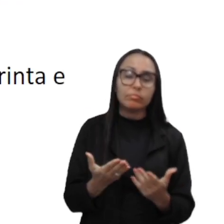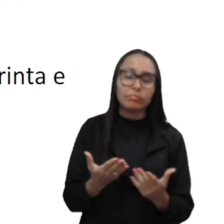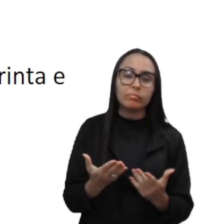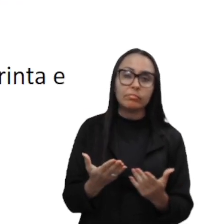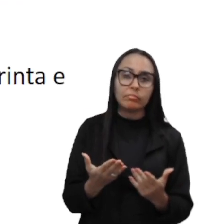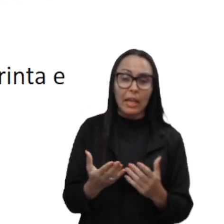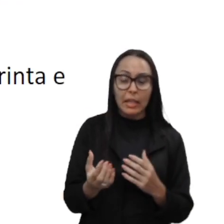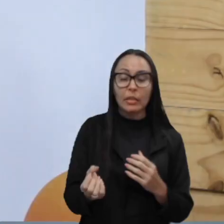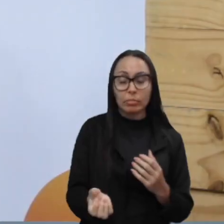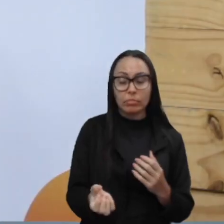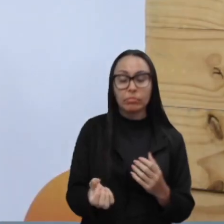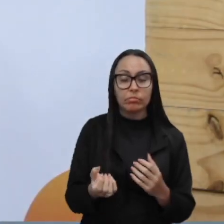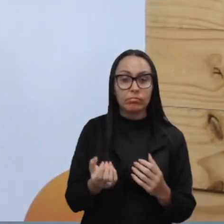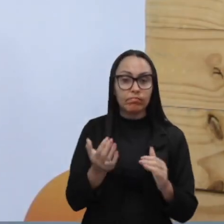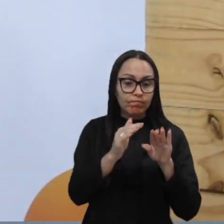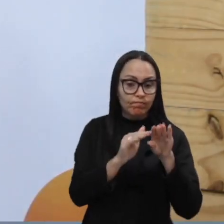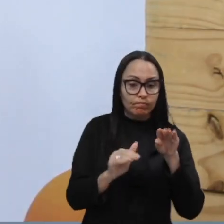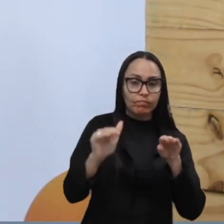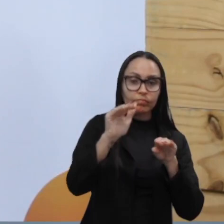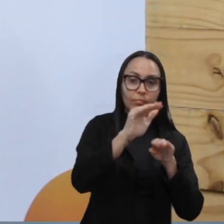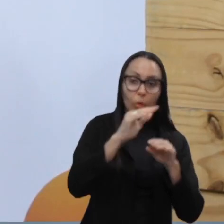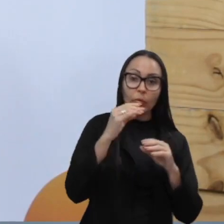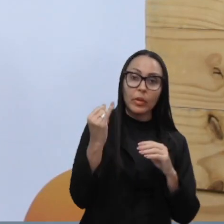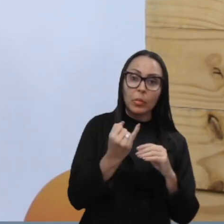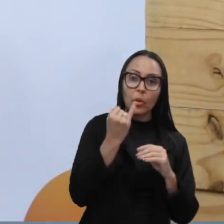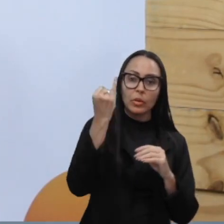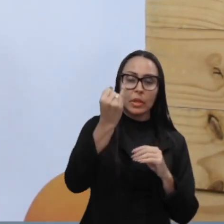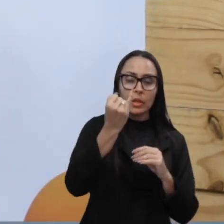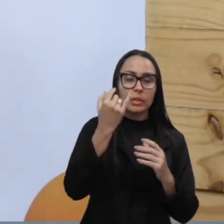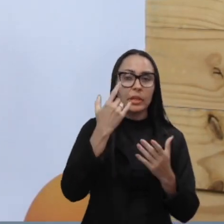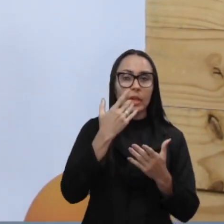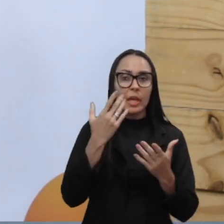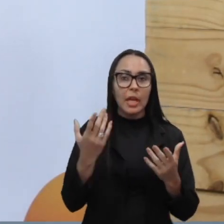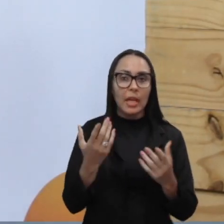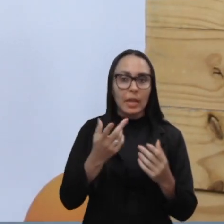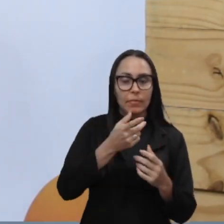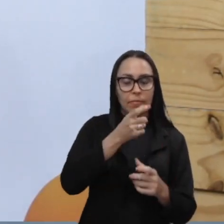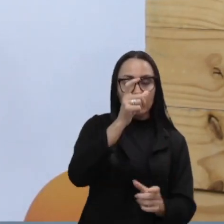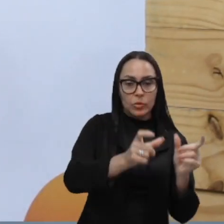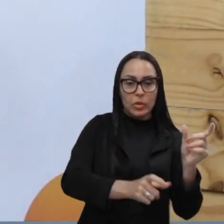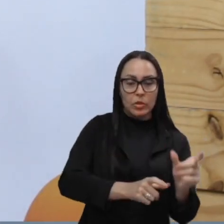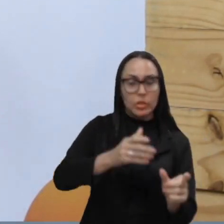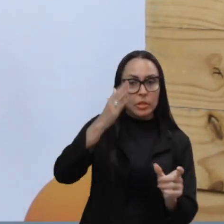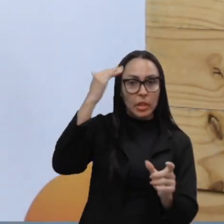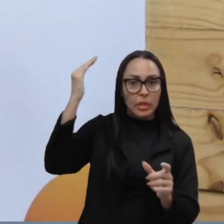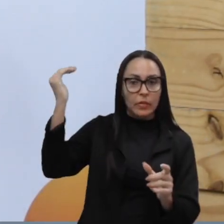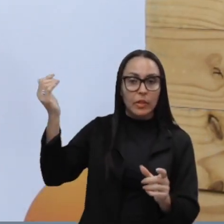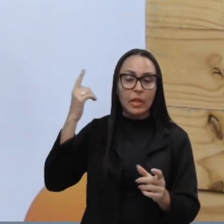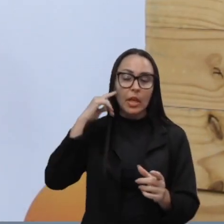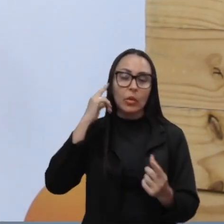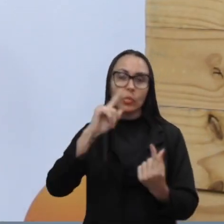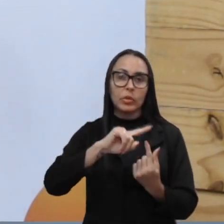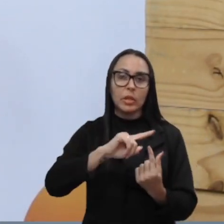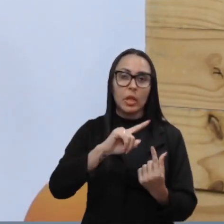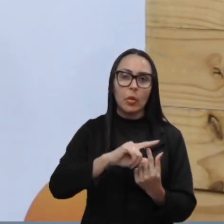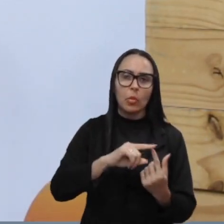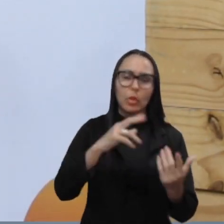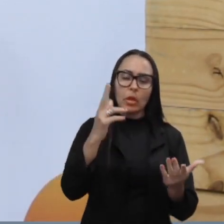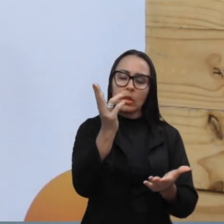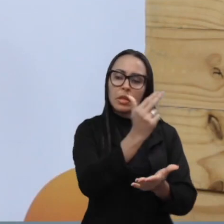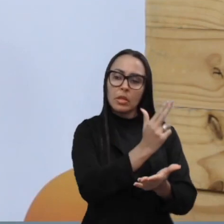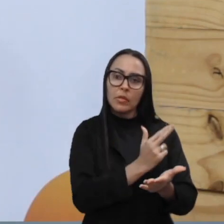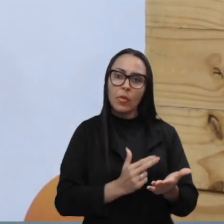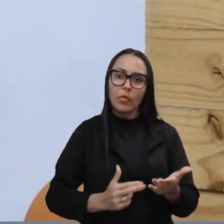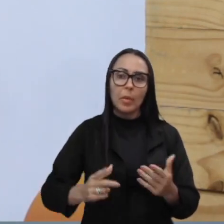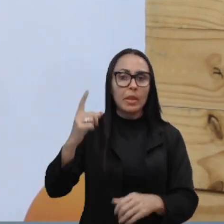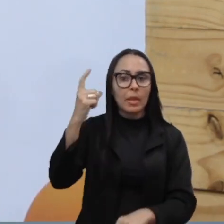muito nobre, né, feita por artistas, na técnica de estilogravura, que é aquele tipo de gravura feita na